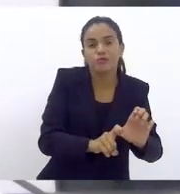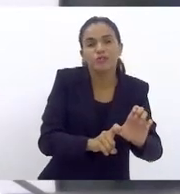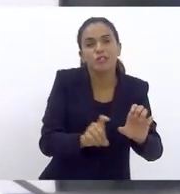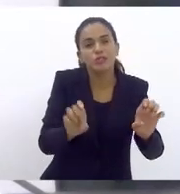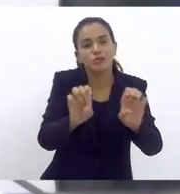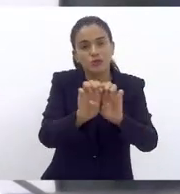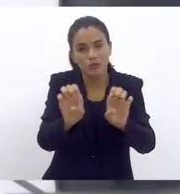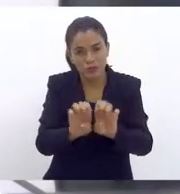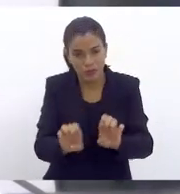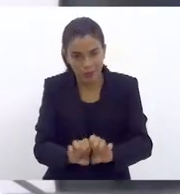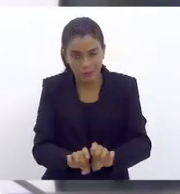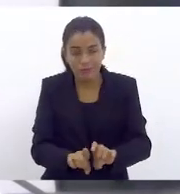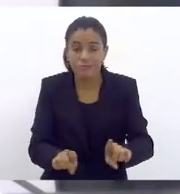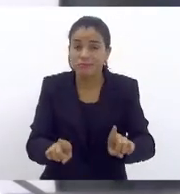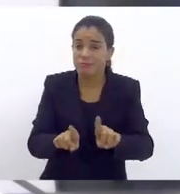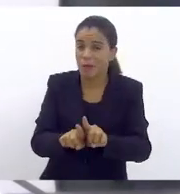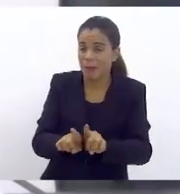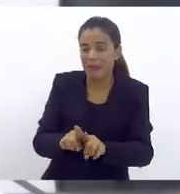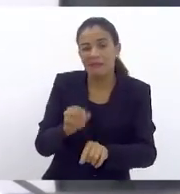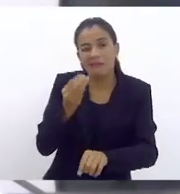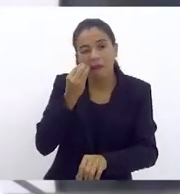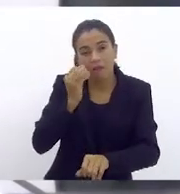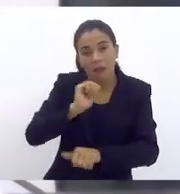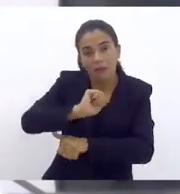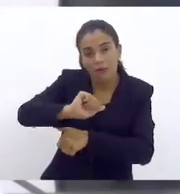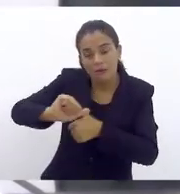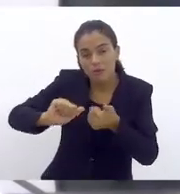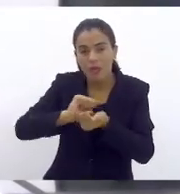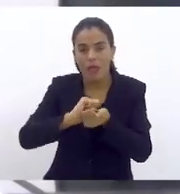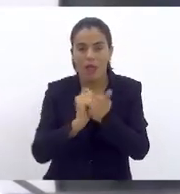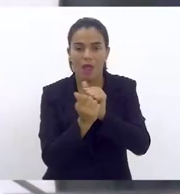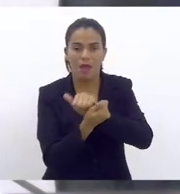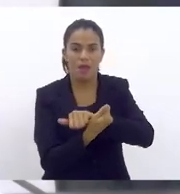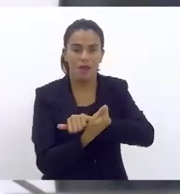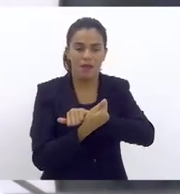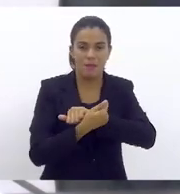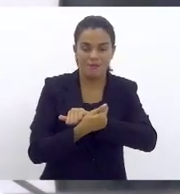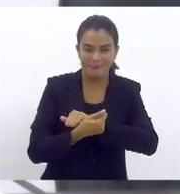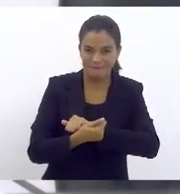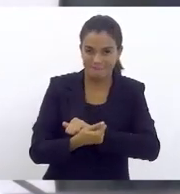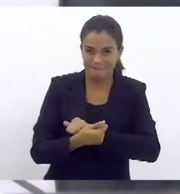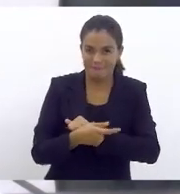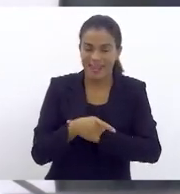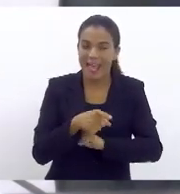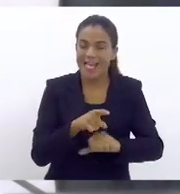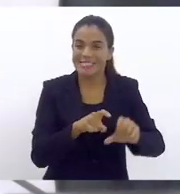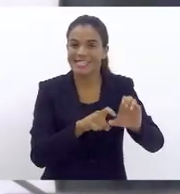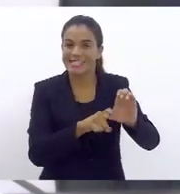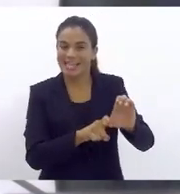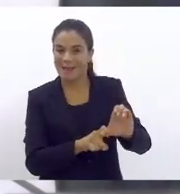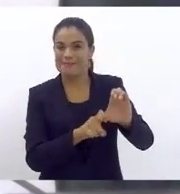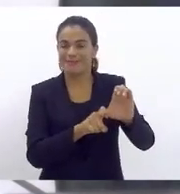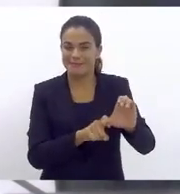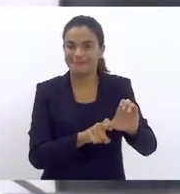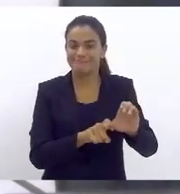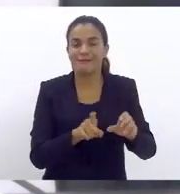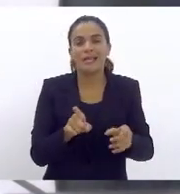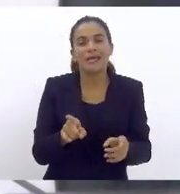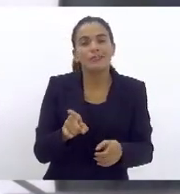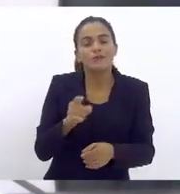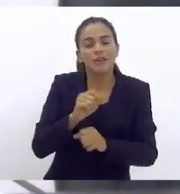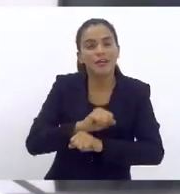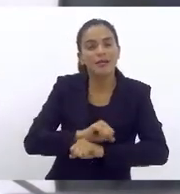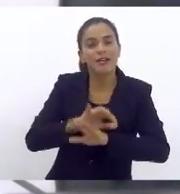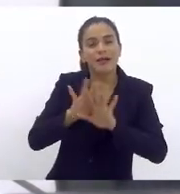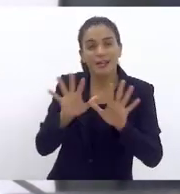e tentando mudar então de modo significativo esse padrão de dependência Isso fica muito agudo e muito Claro